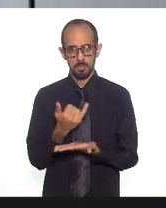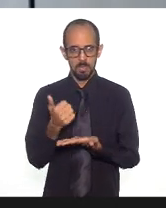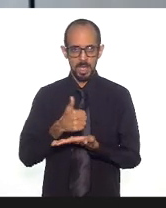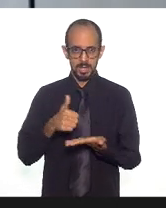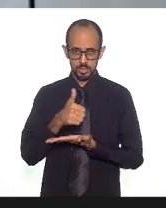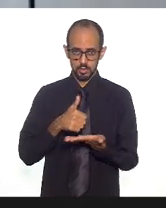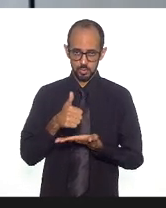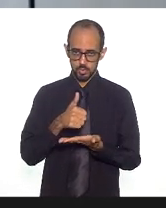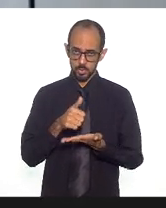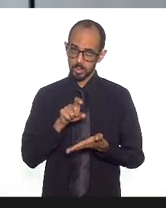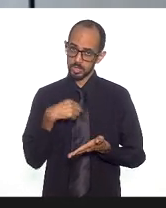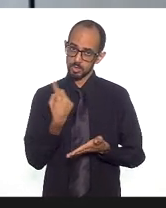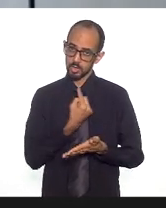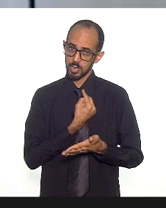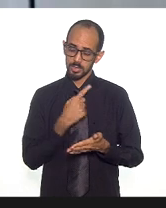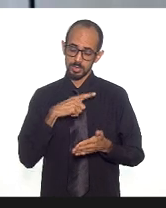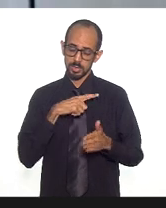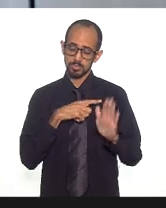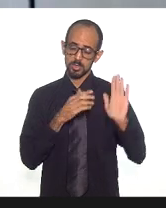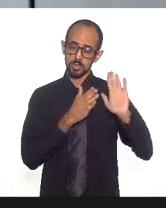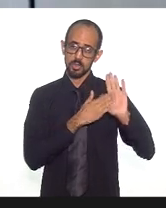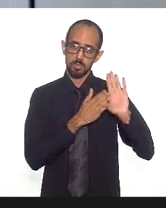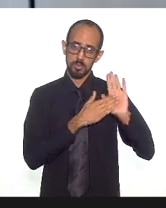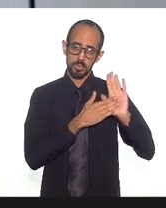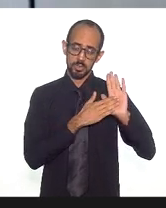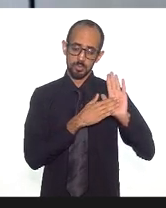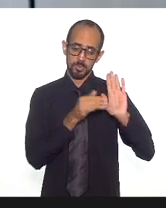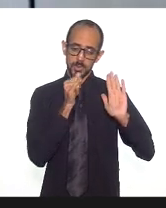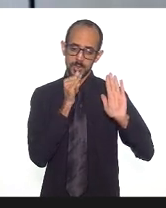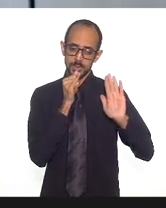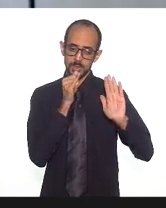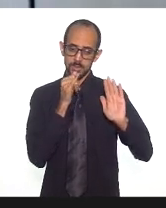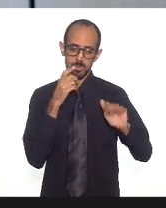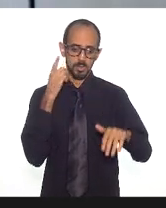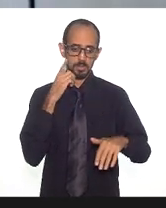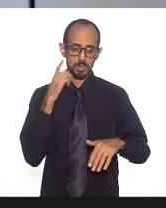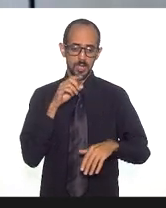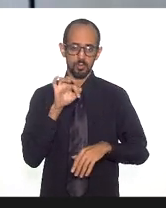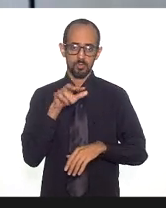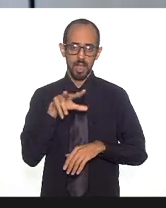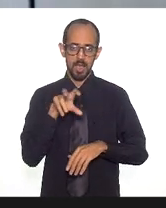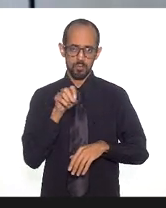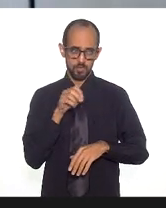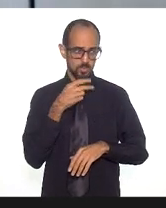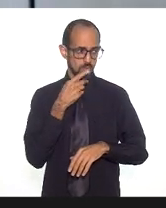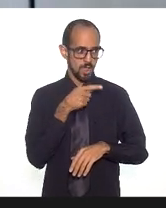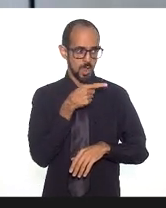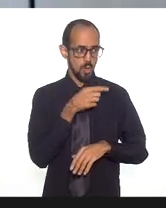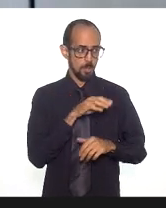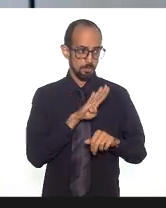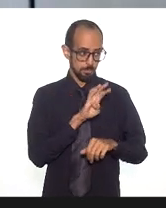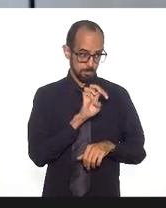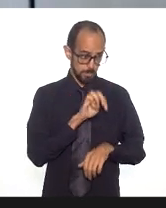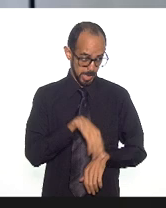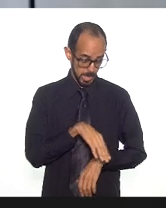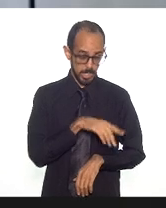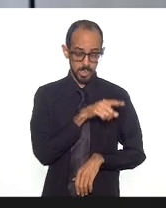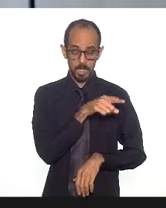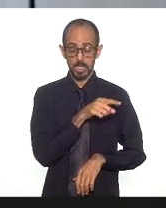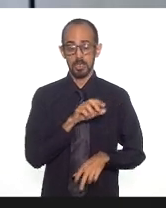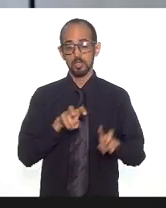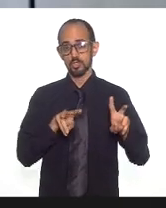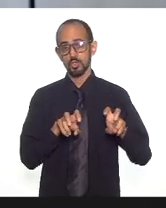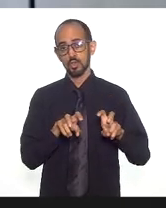nosso total compromisso com isso. Por exemplo, o deputado Flávio Serafim colocou com muita precisão o problema